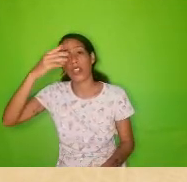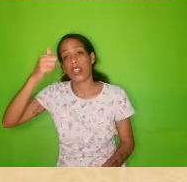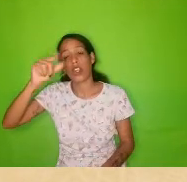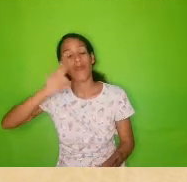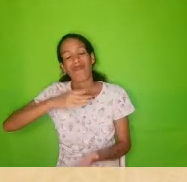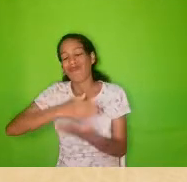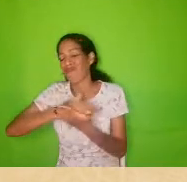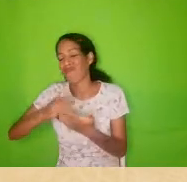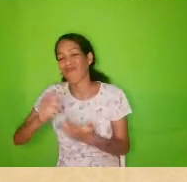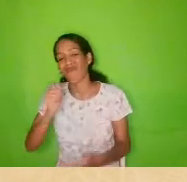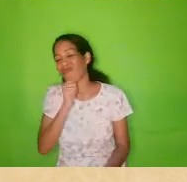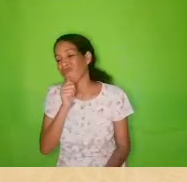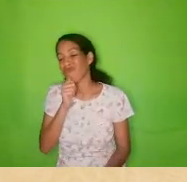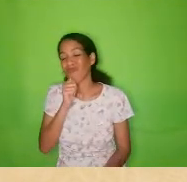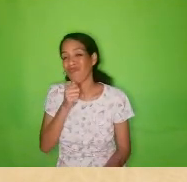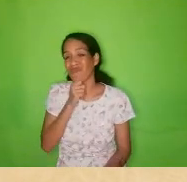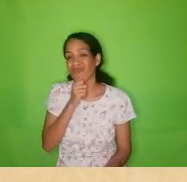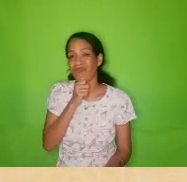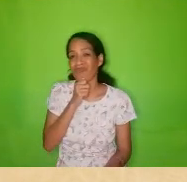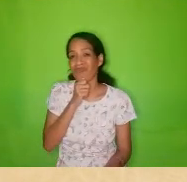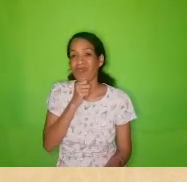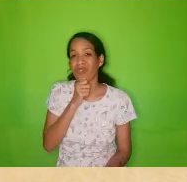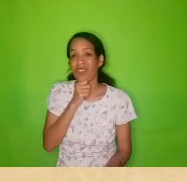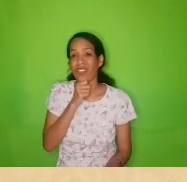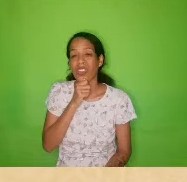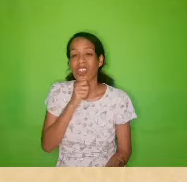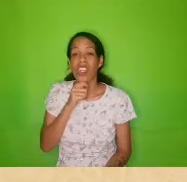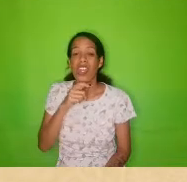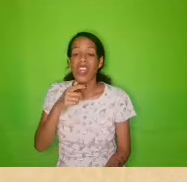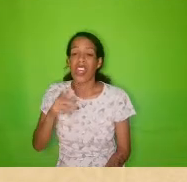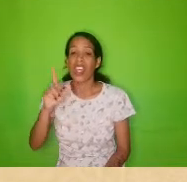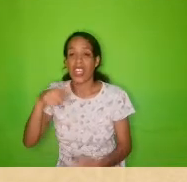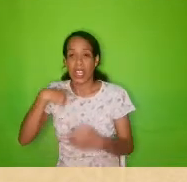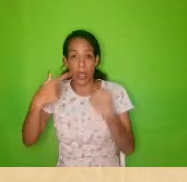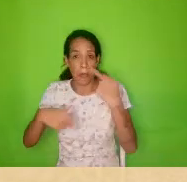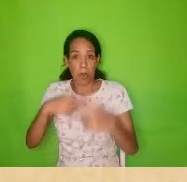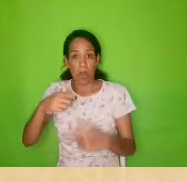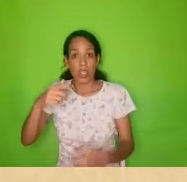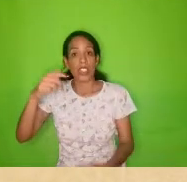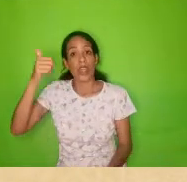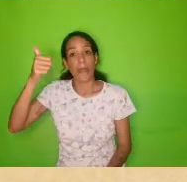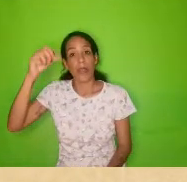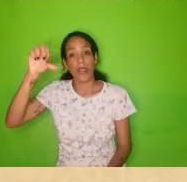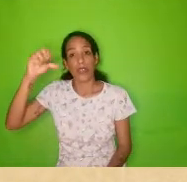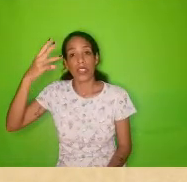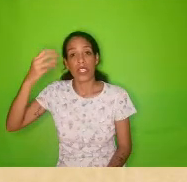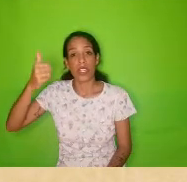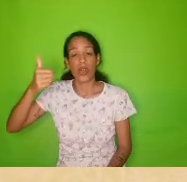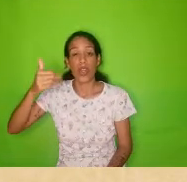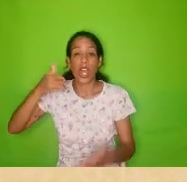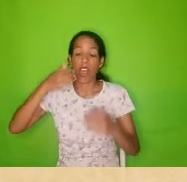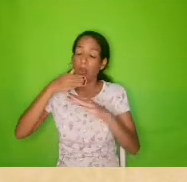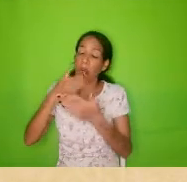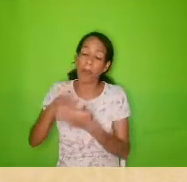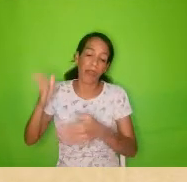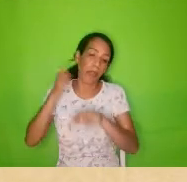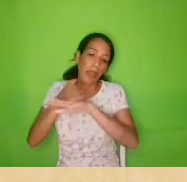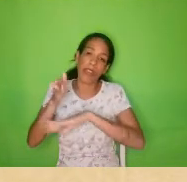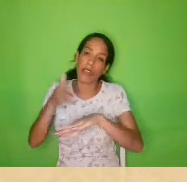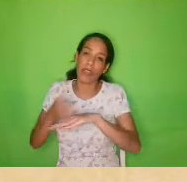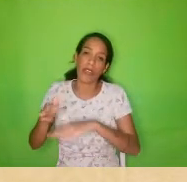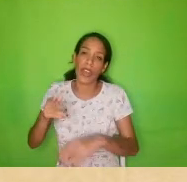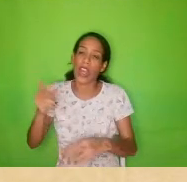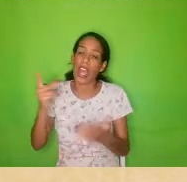Então, depois de 1831, ainda assim continuaram entrando africanos ilegalmente no Brasil. Há